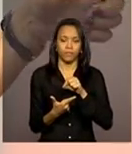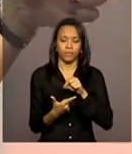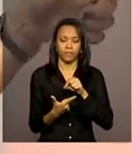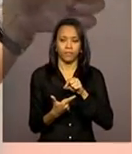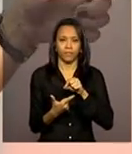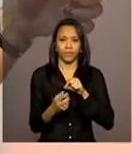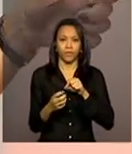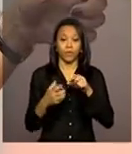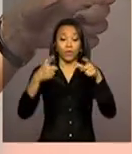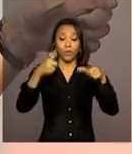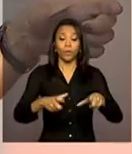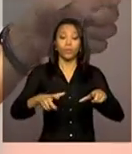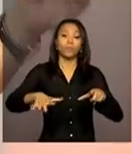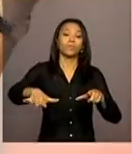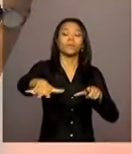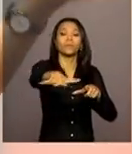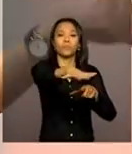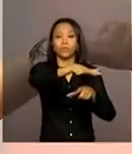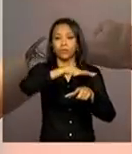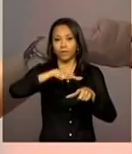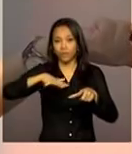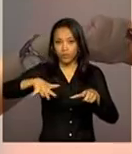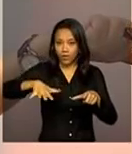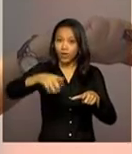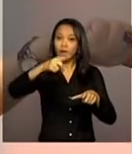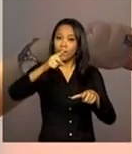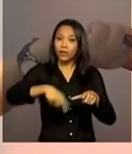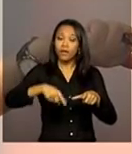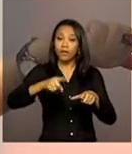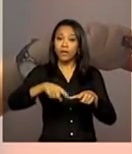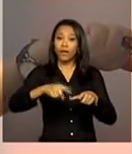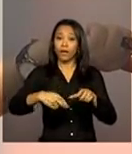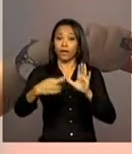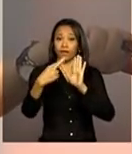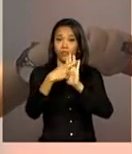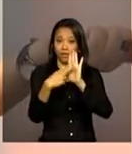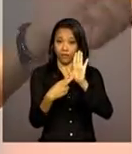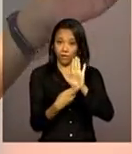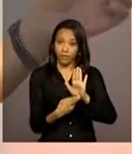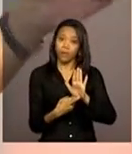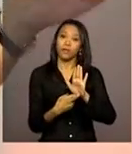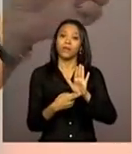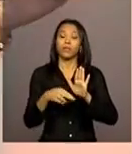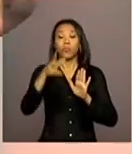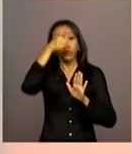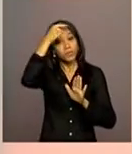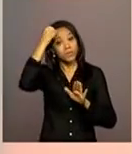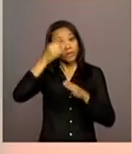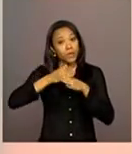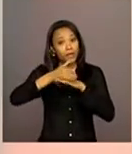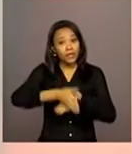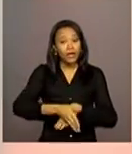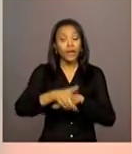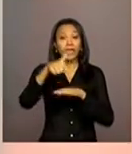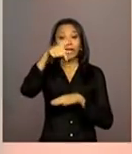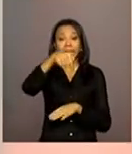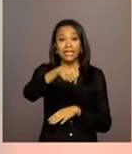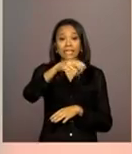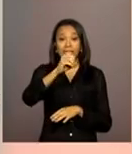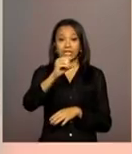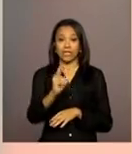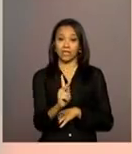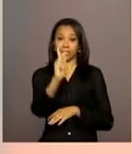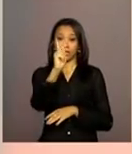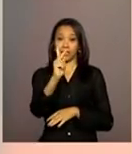o espaço territorial que é critério para o município poder ensar né 700 km qu há uma